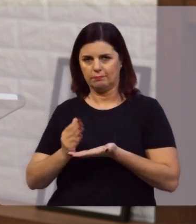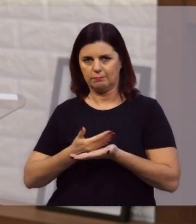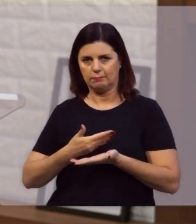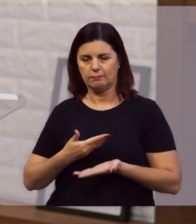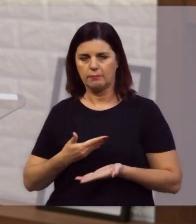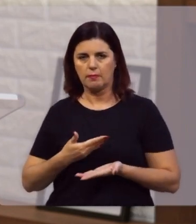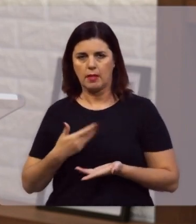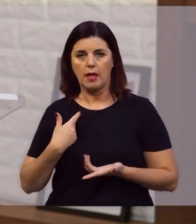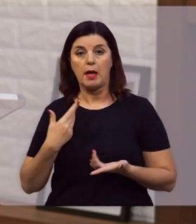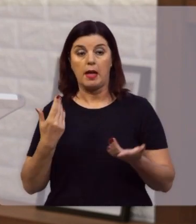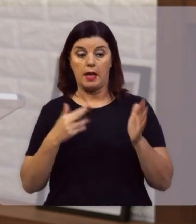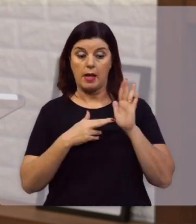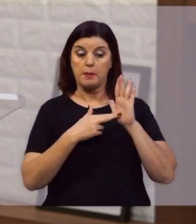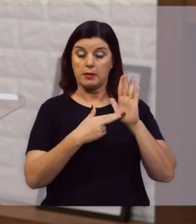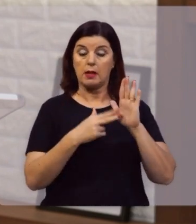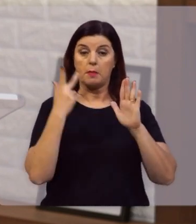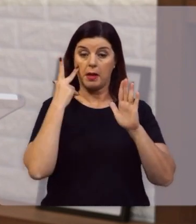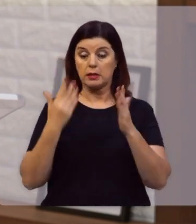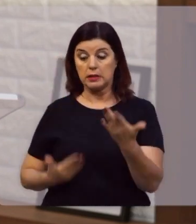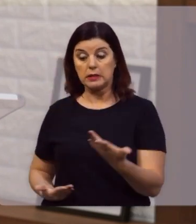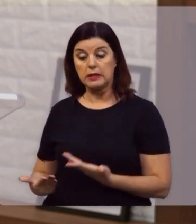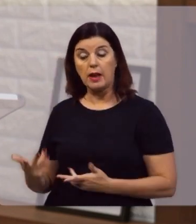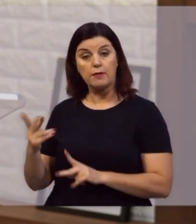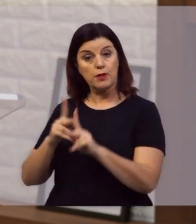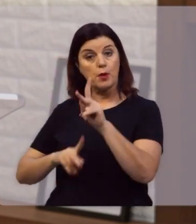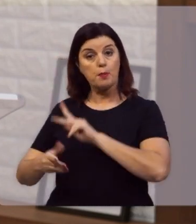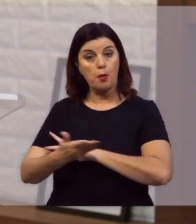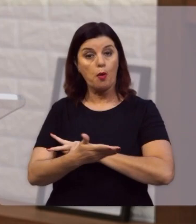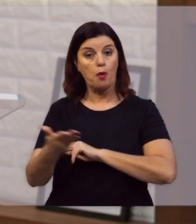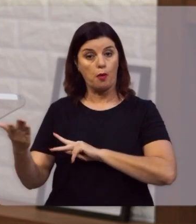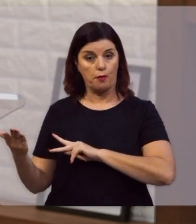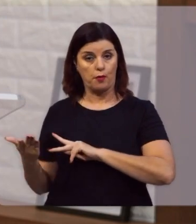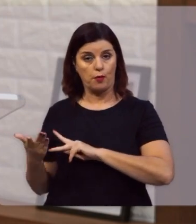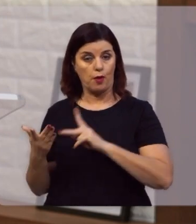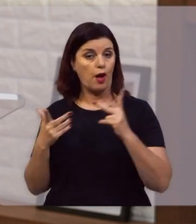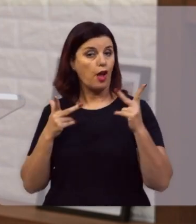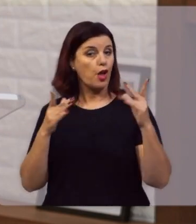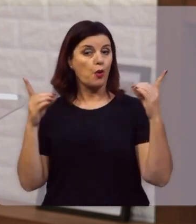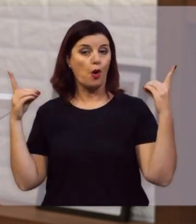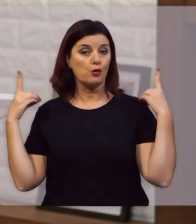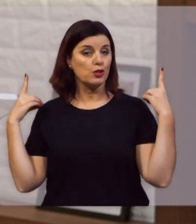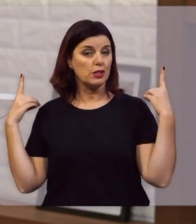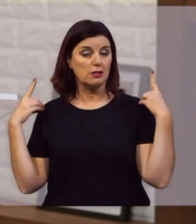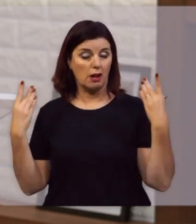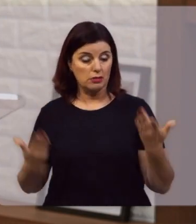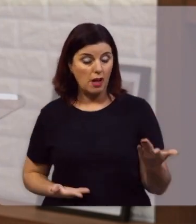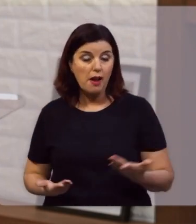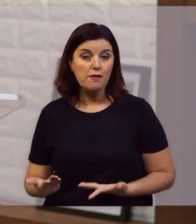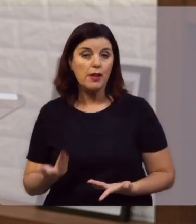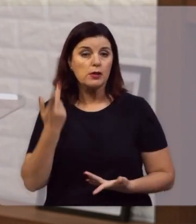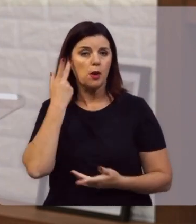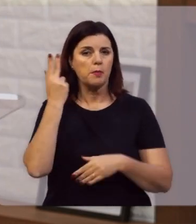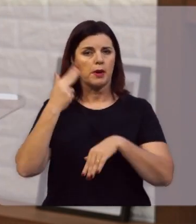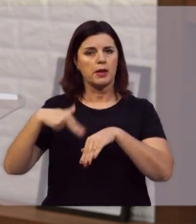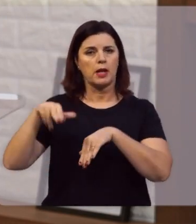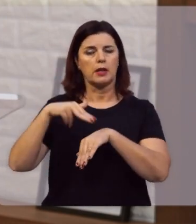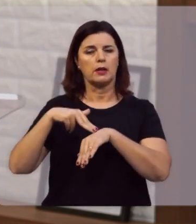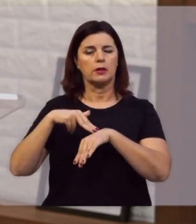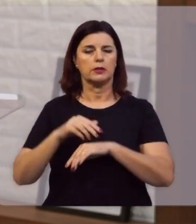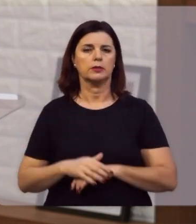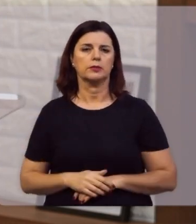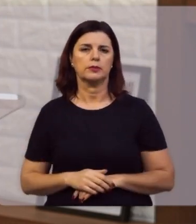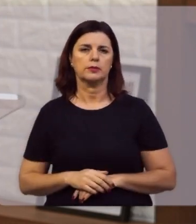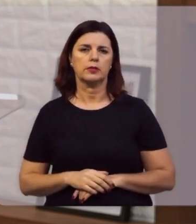que ele sirvam a população eles são diáconos são servidores da nação é